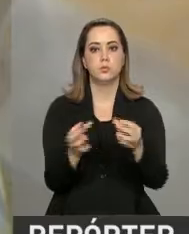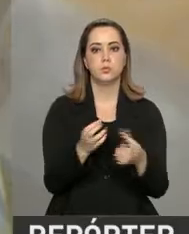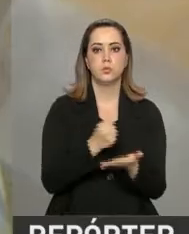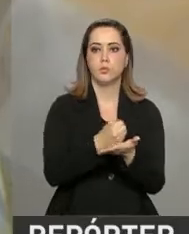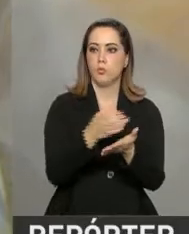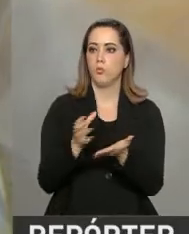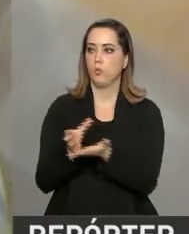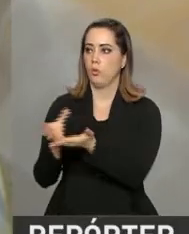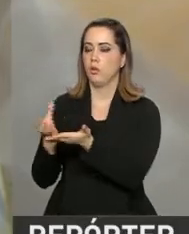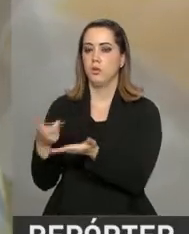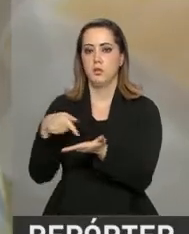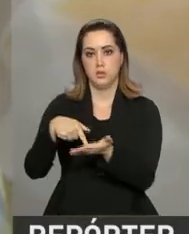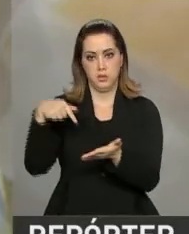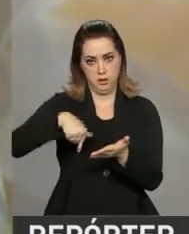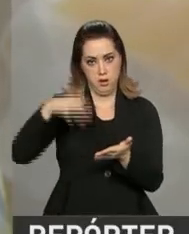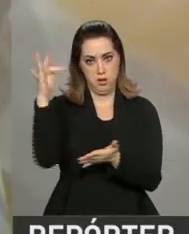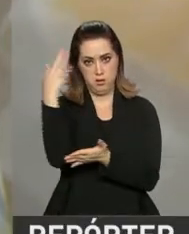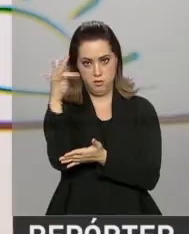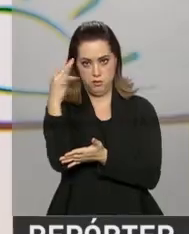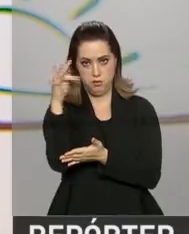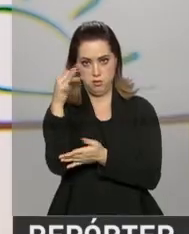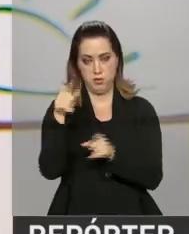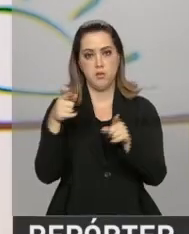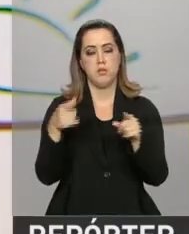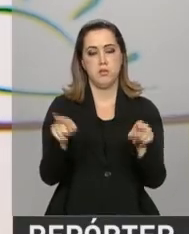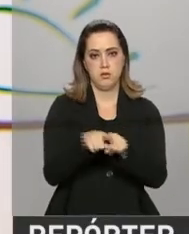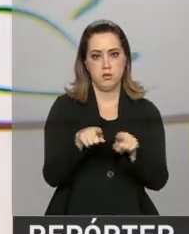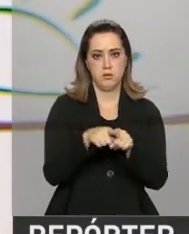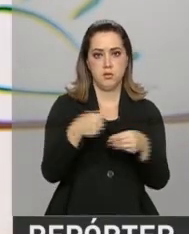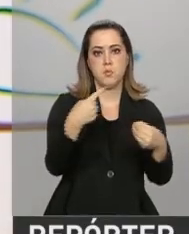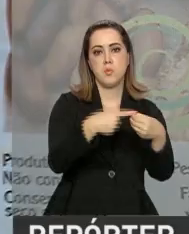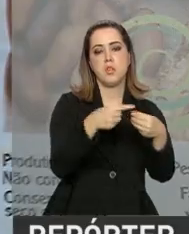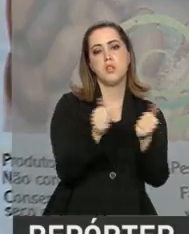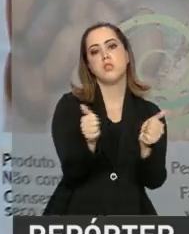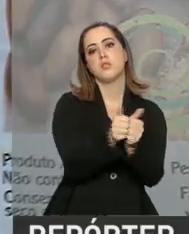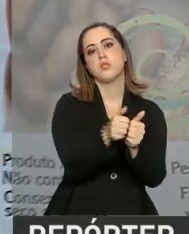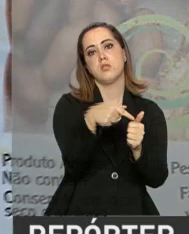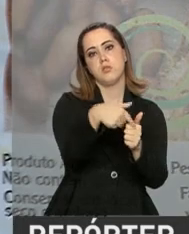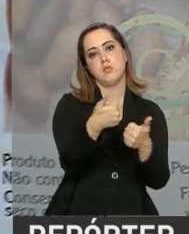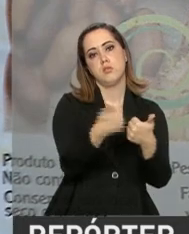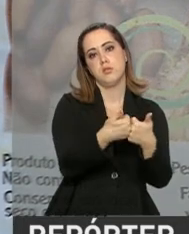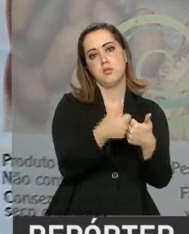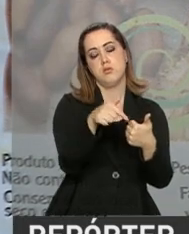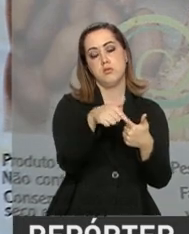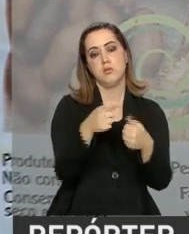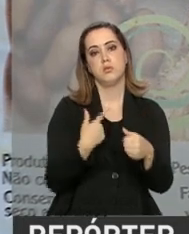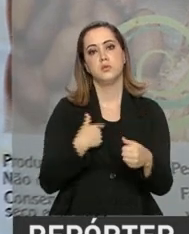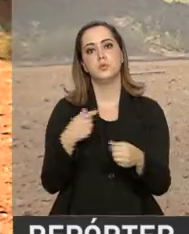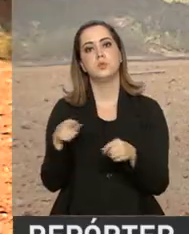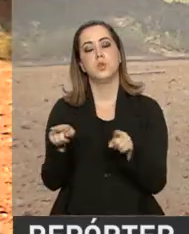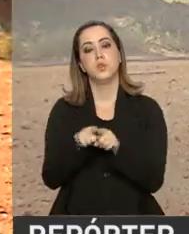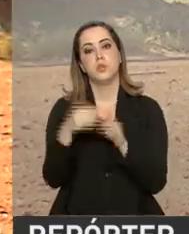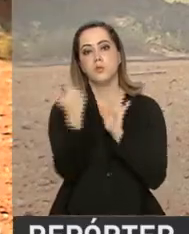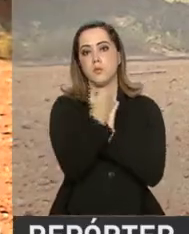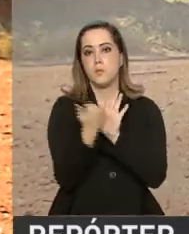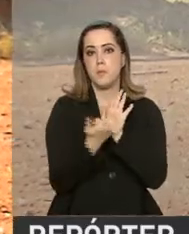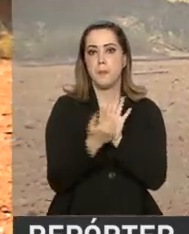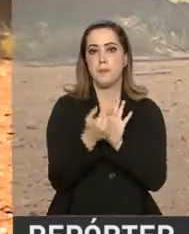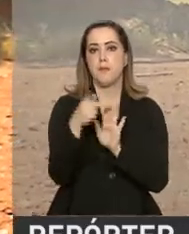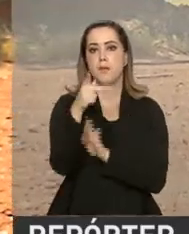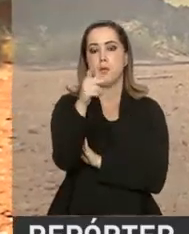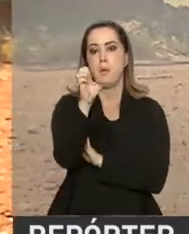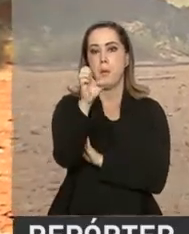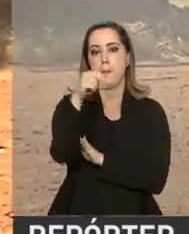nossa escola de formosa e vila boa pelo programa do pnae programa do governo federal os assentados